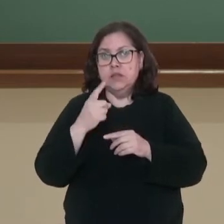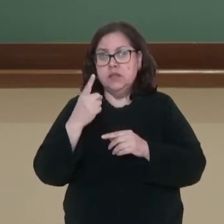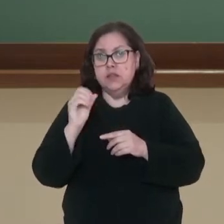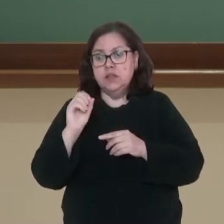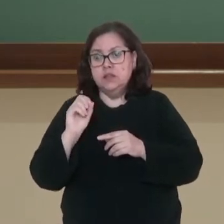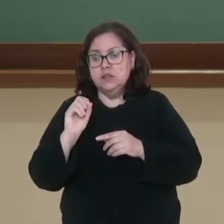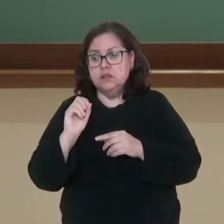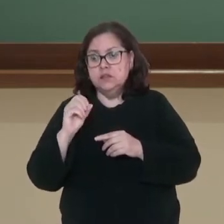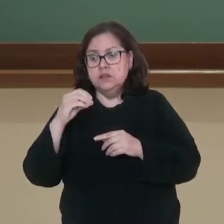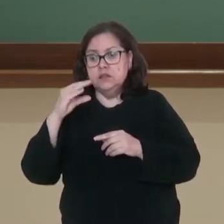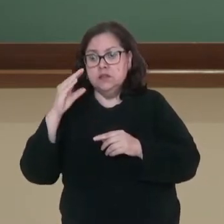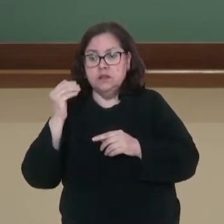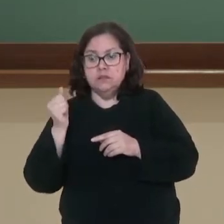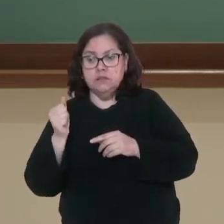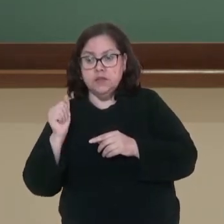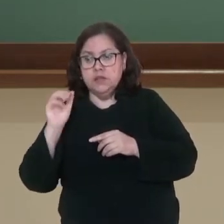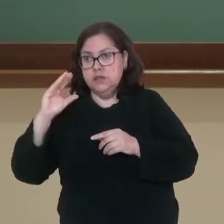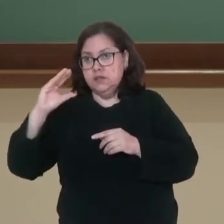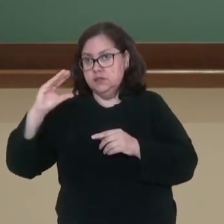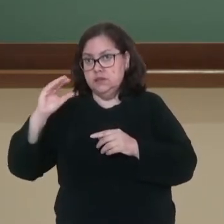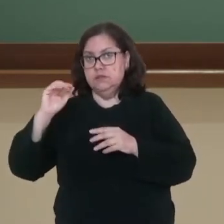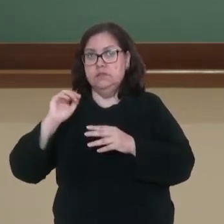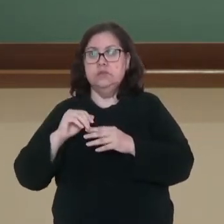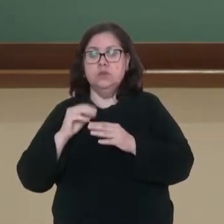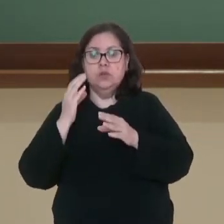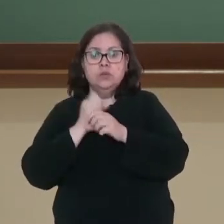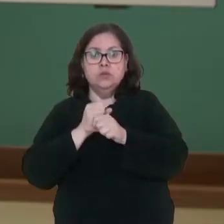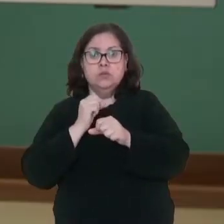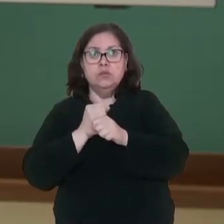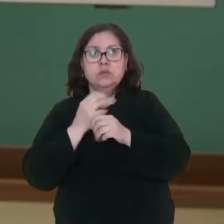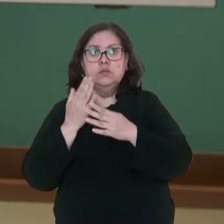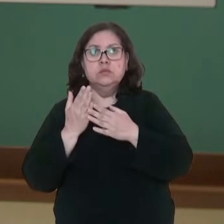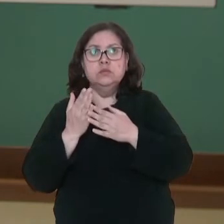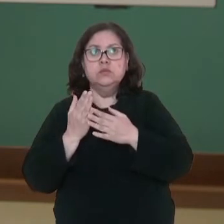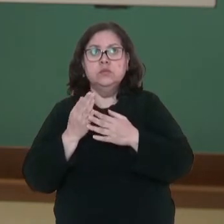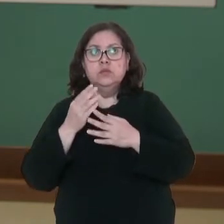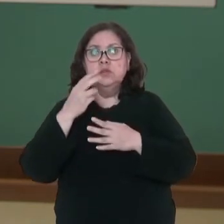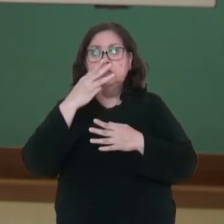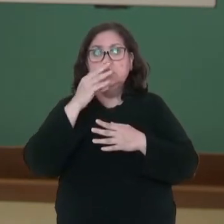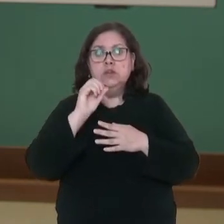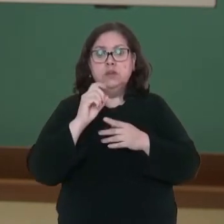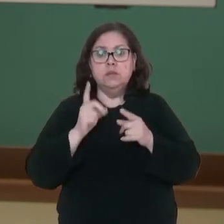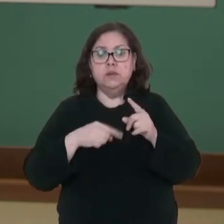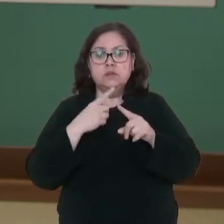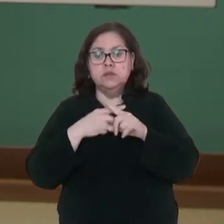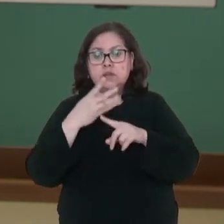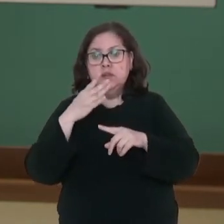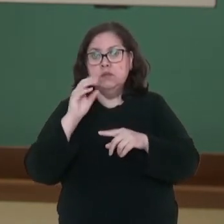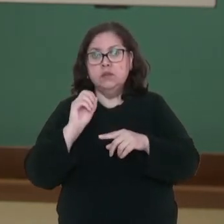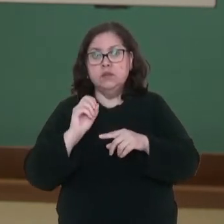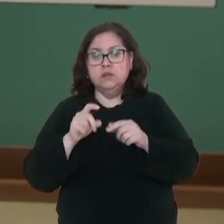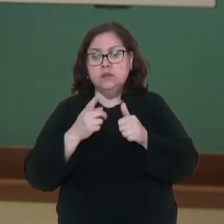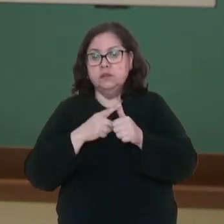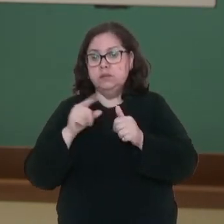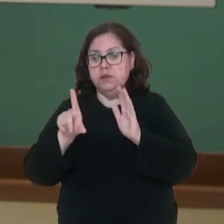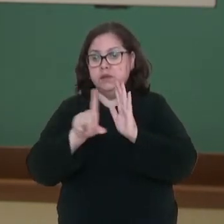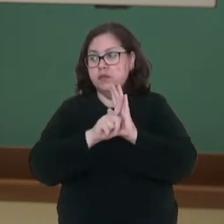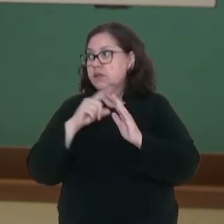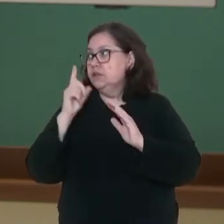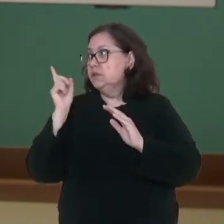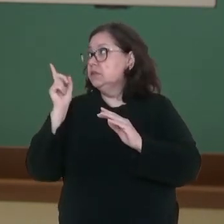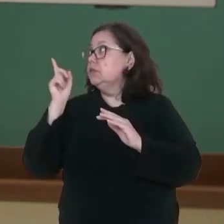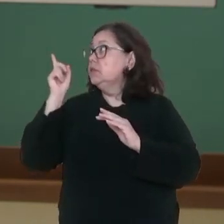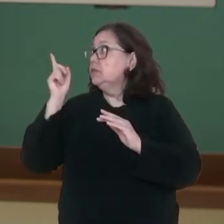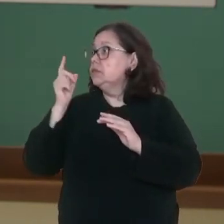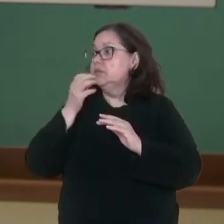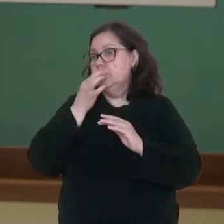10 entre B e C. Somando 30 mais 10 dá o 40 da primeira linha. Então fica